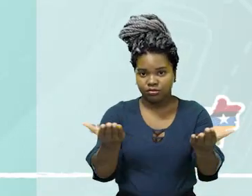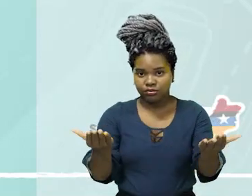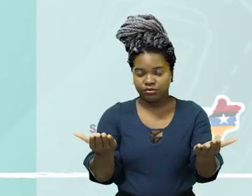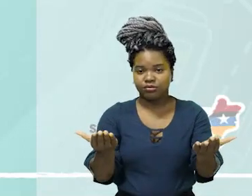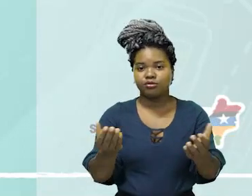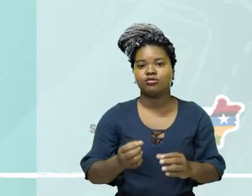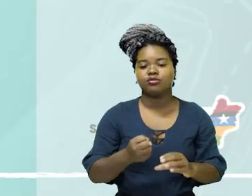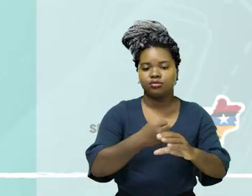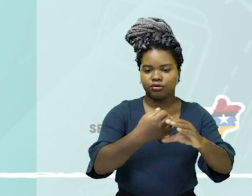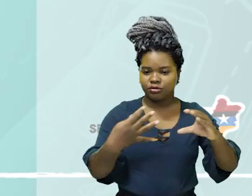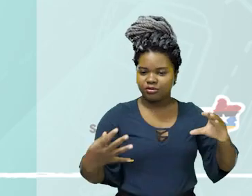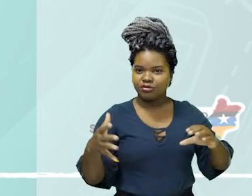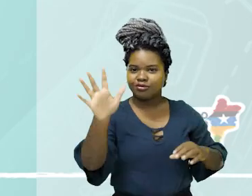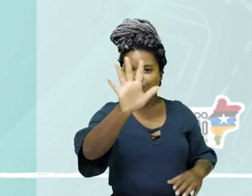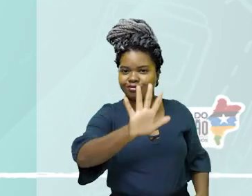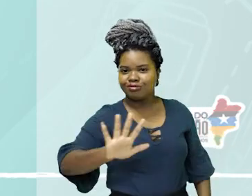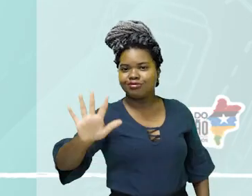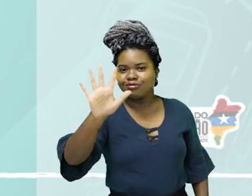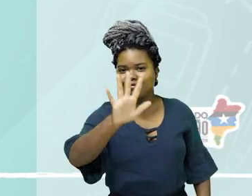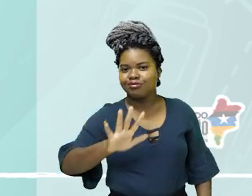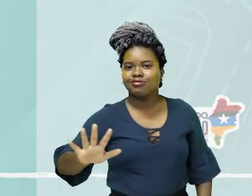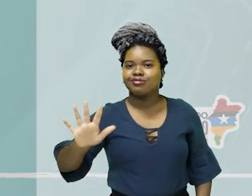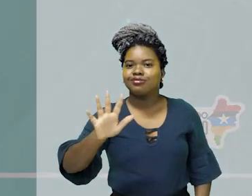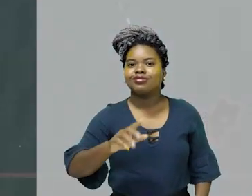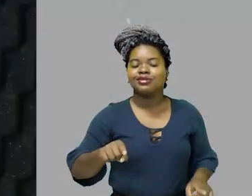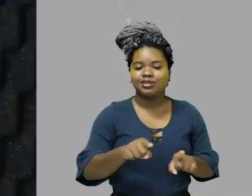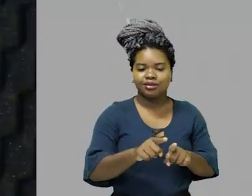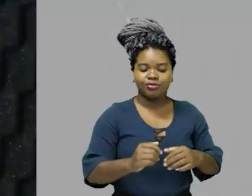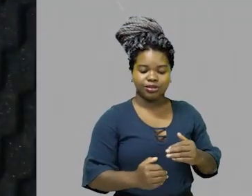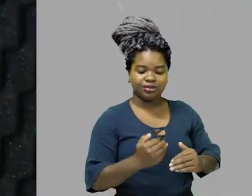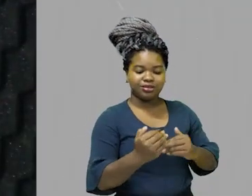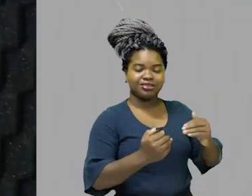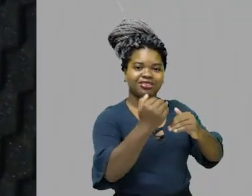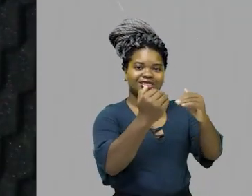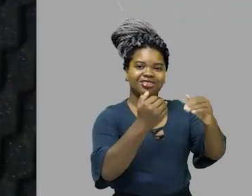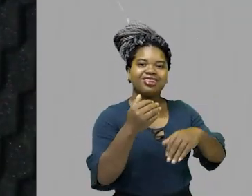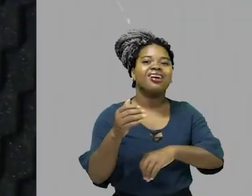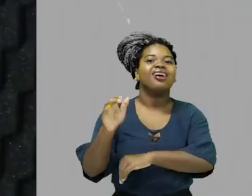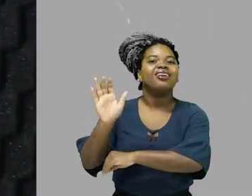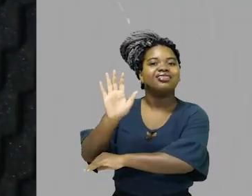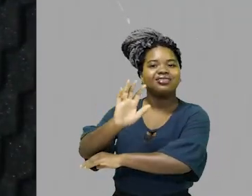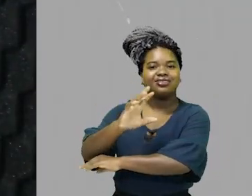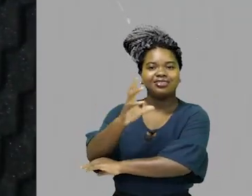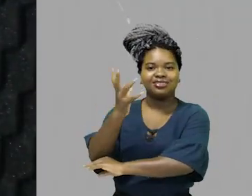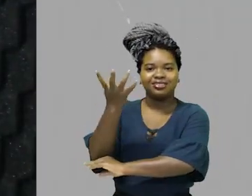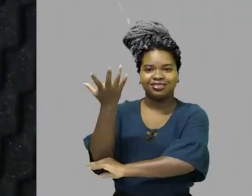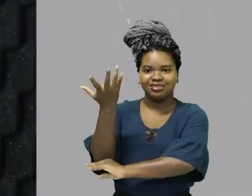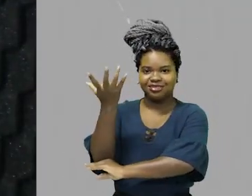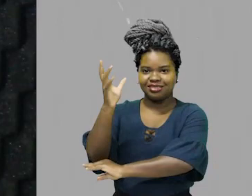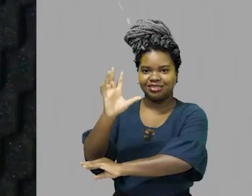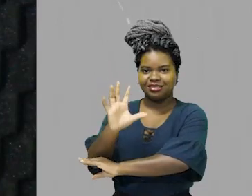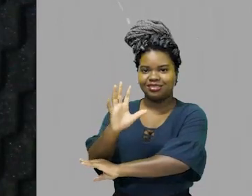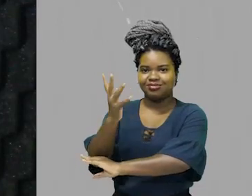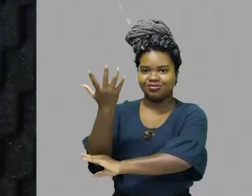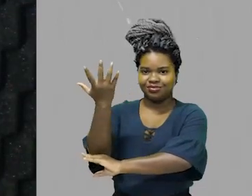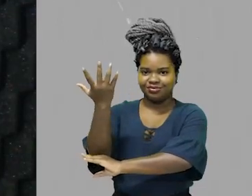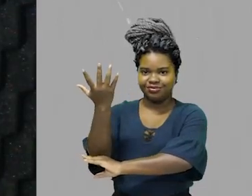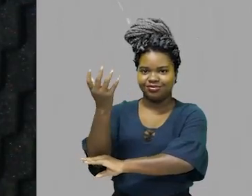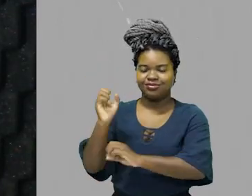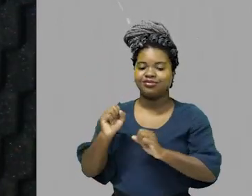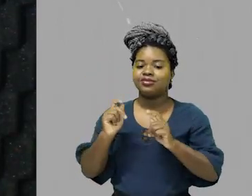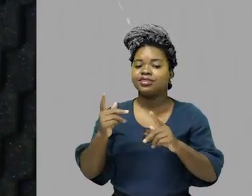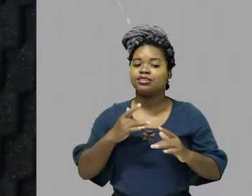das características gerais e aspectos evolutivos das plantas. Nós vamos ter contato com alguns